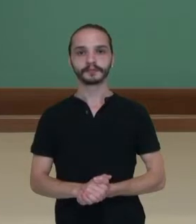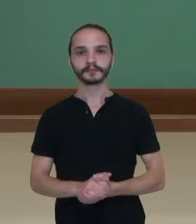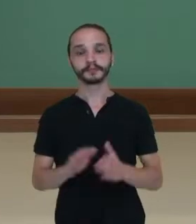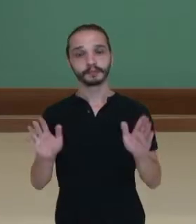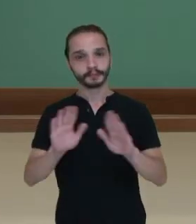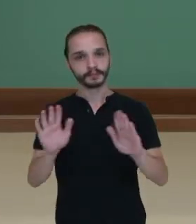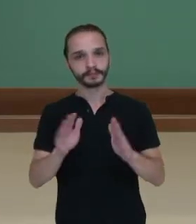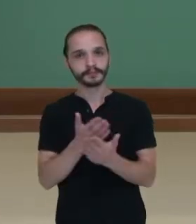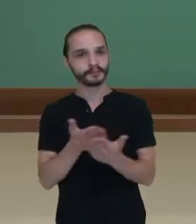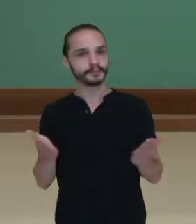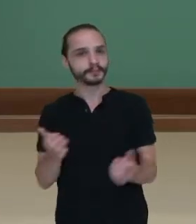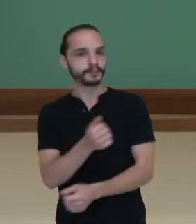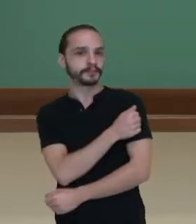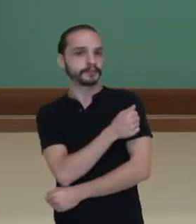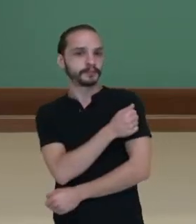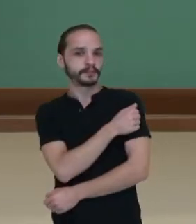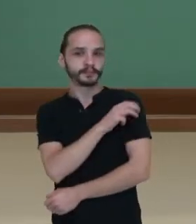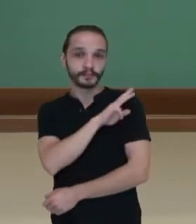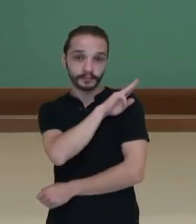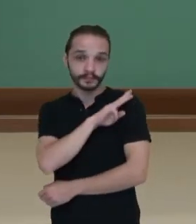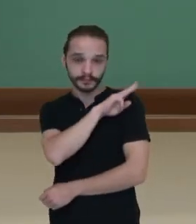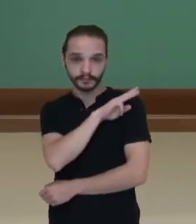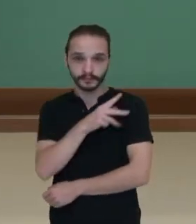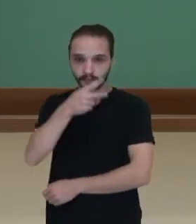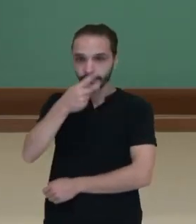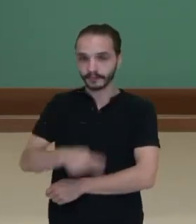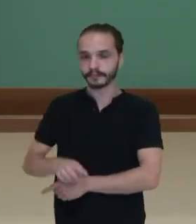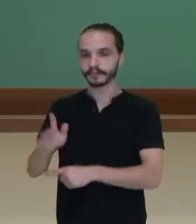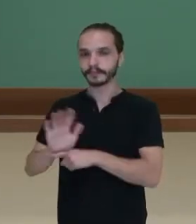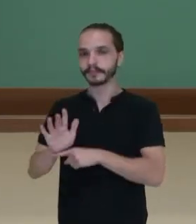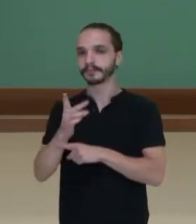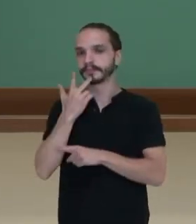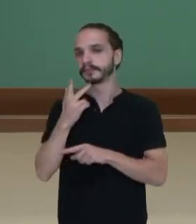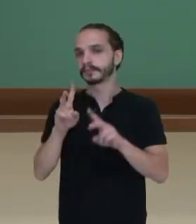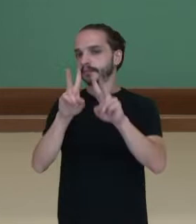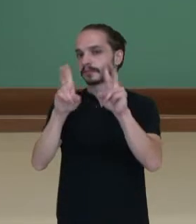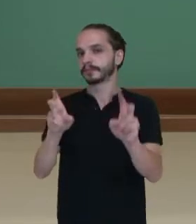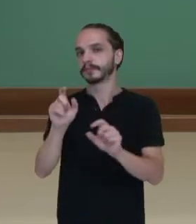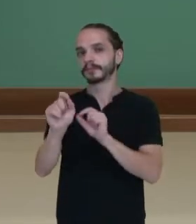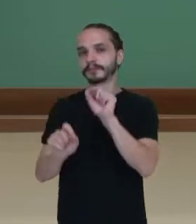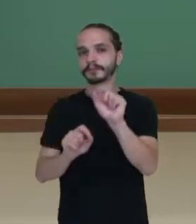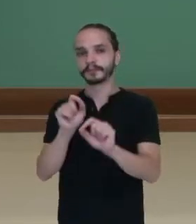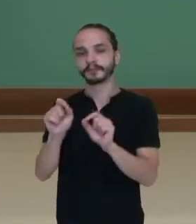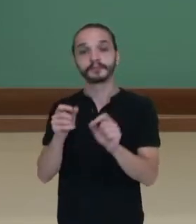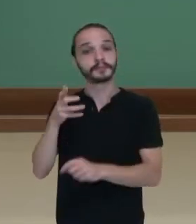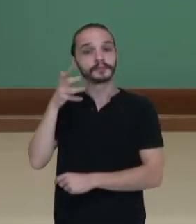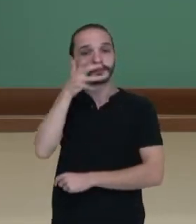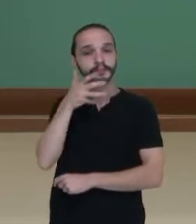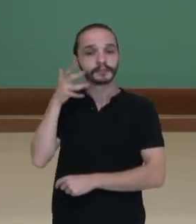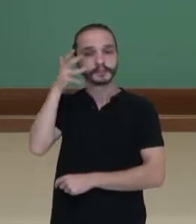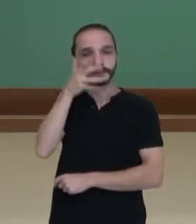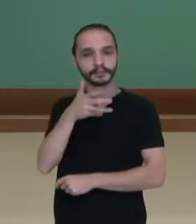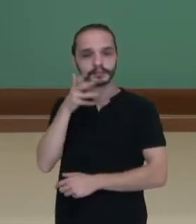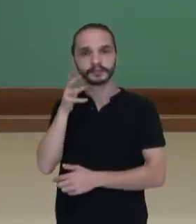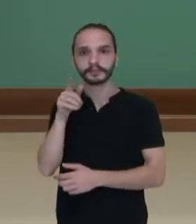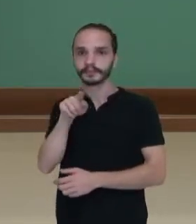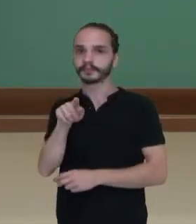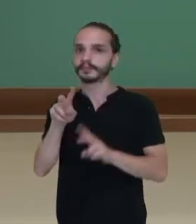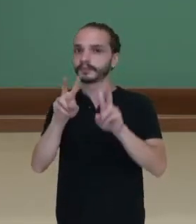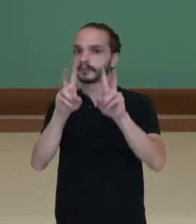Olá, estudantes da terceira série. Neste vídeo vamos falar sobre oratória, né? Esse assunto